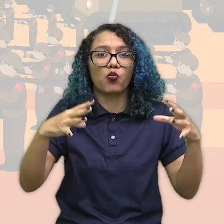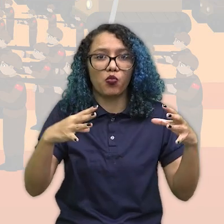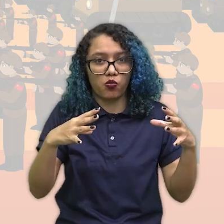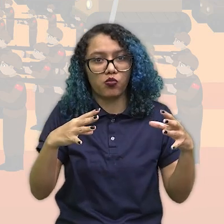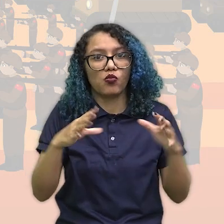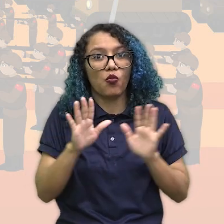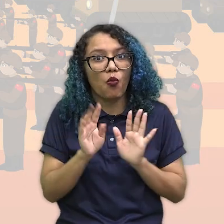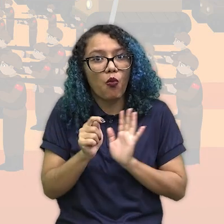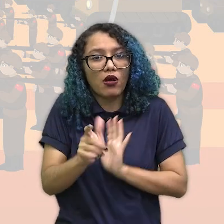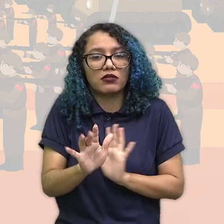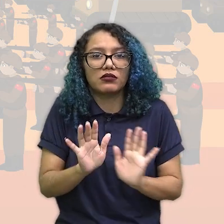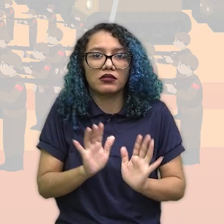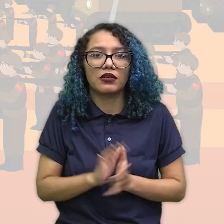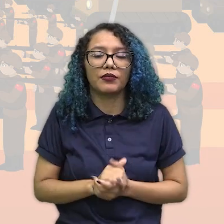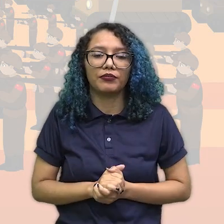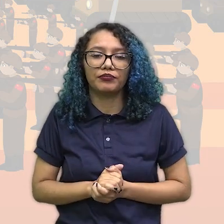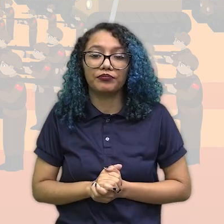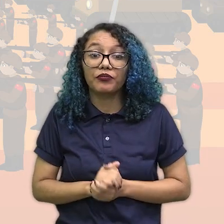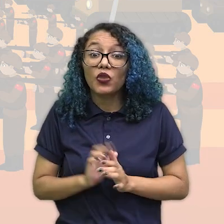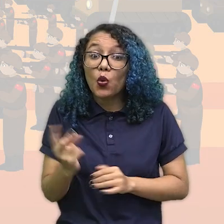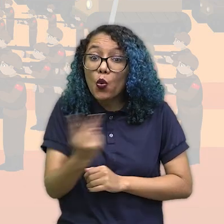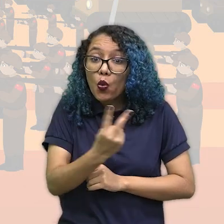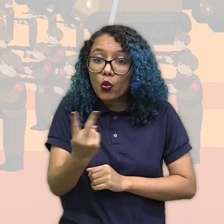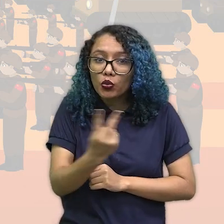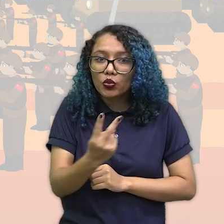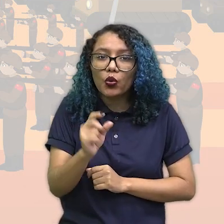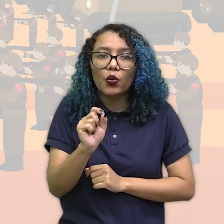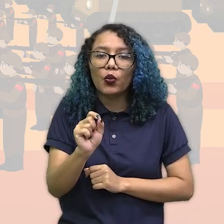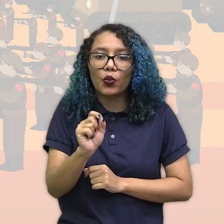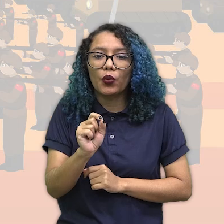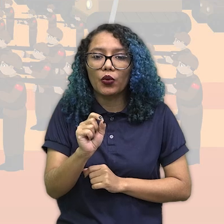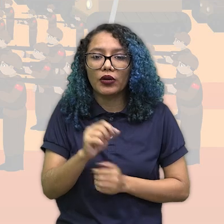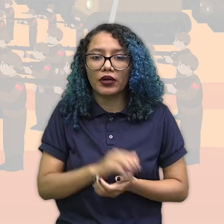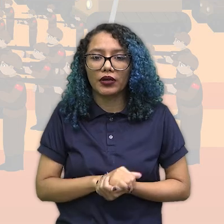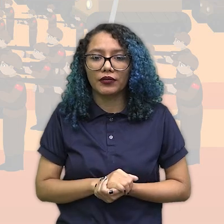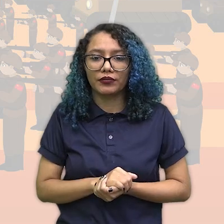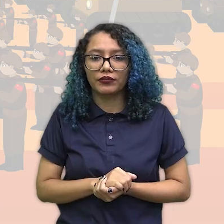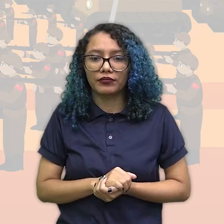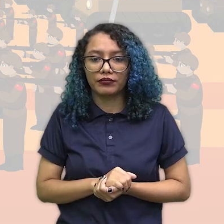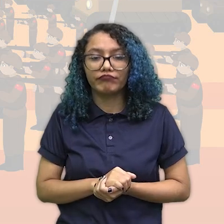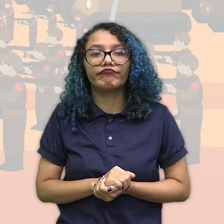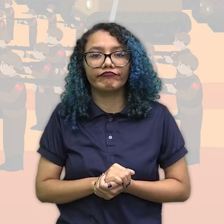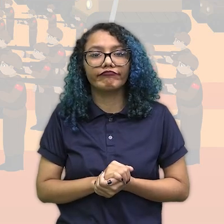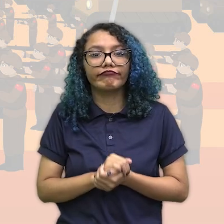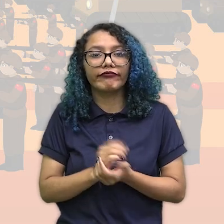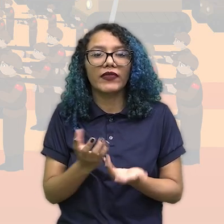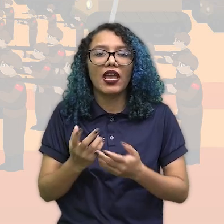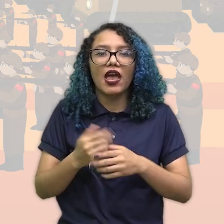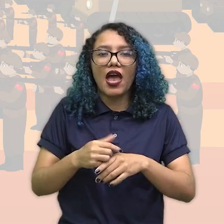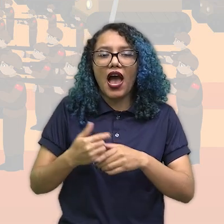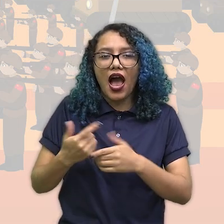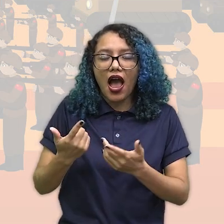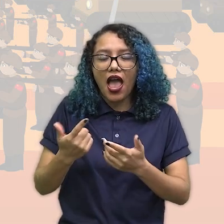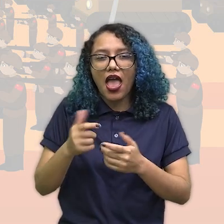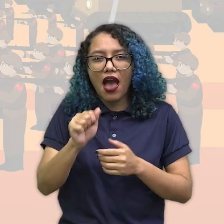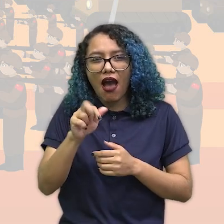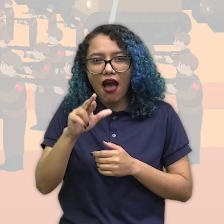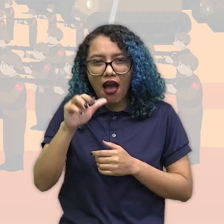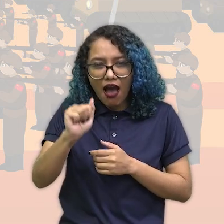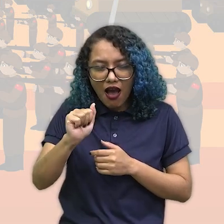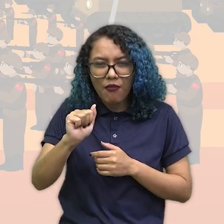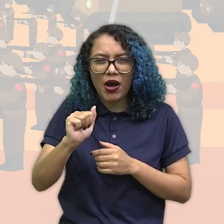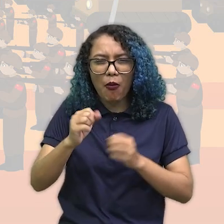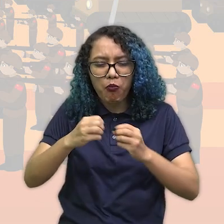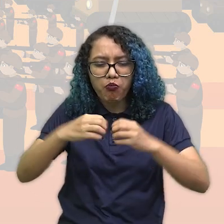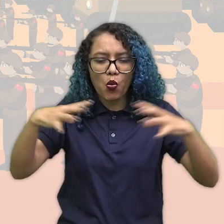É importante destacar que esses dois países detêm ali boa parte do armamento nuclear que a gente tem no